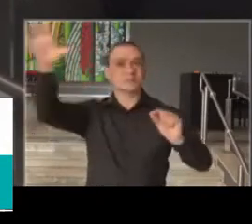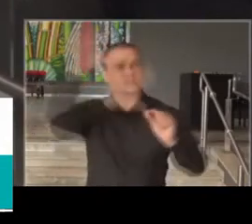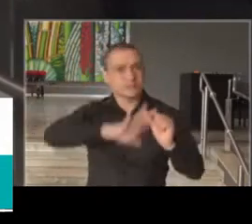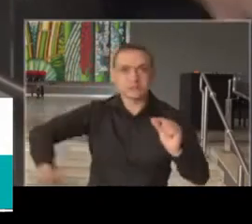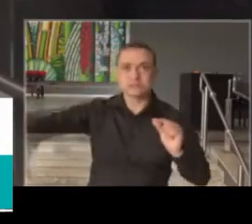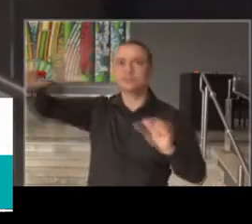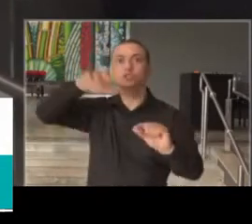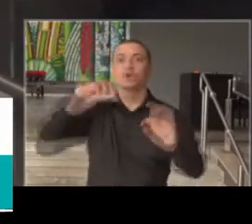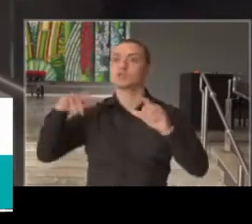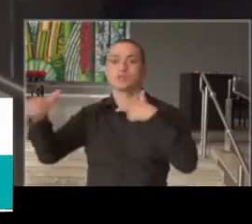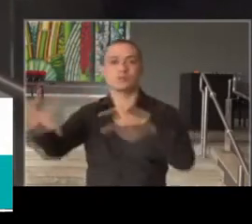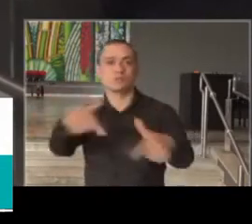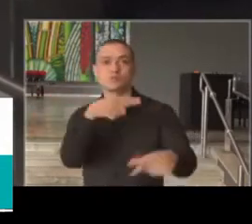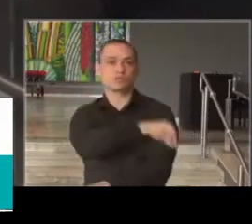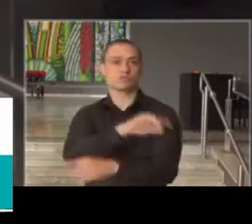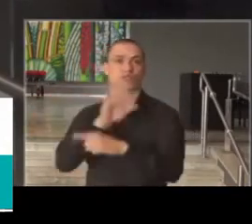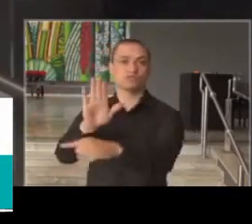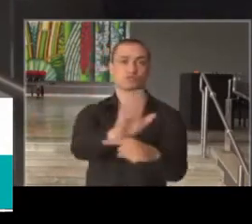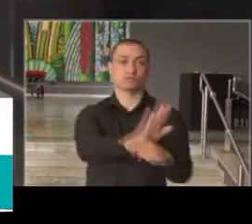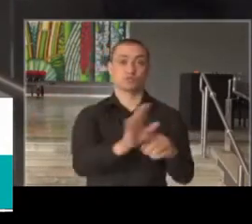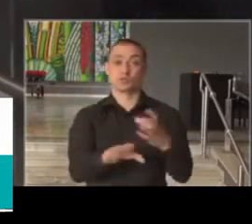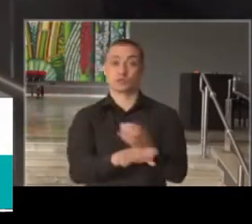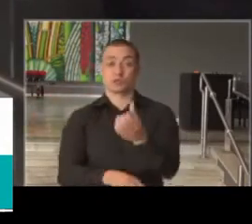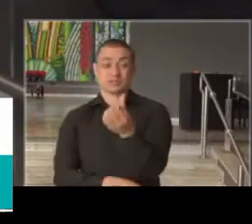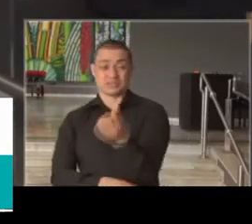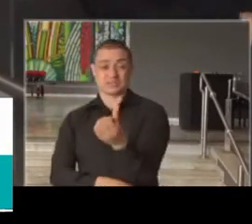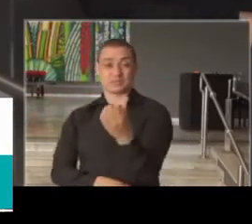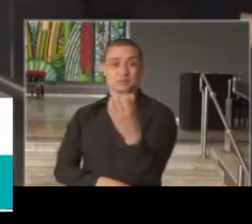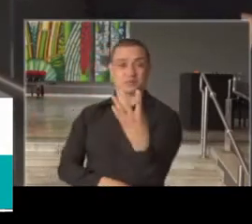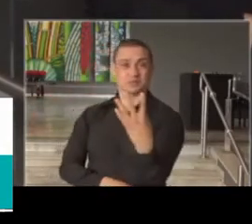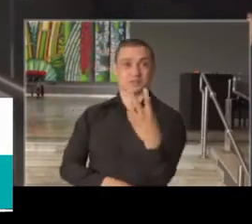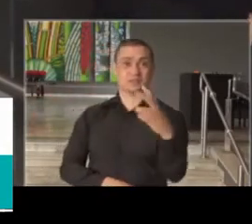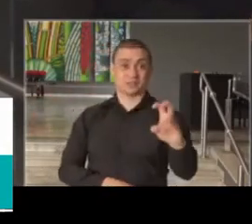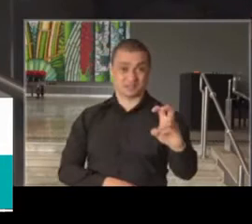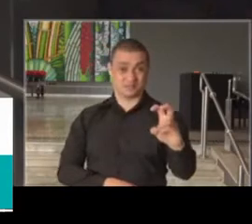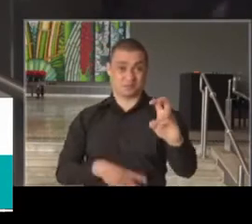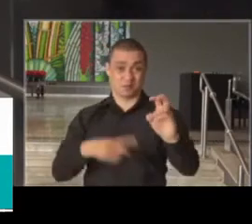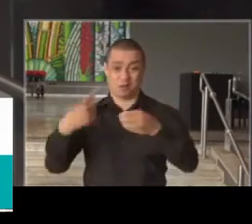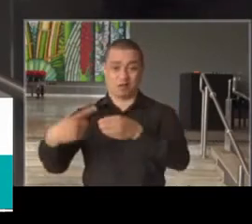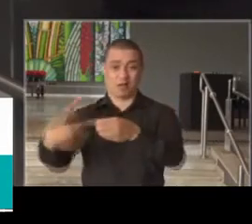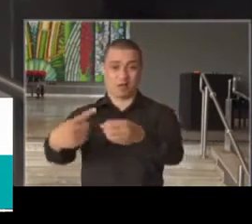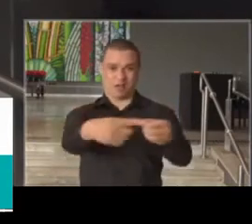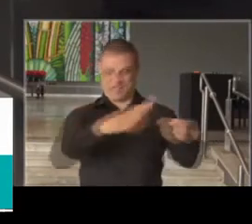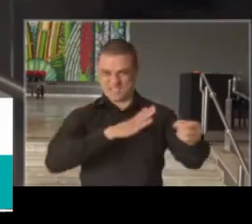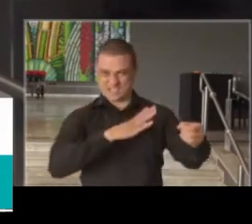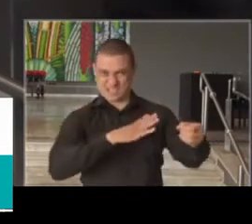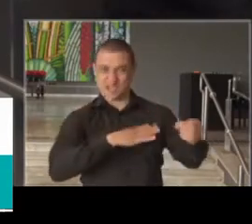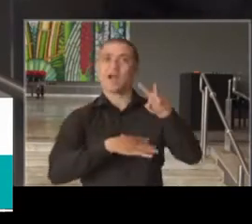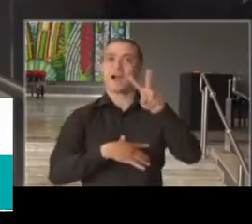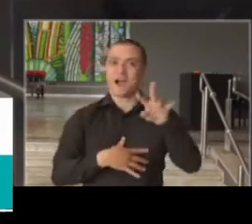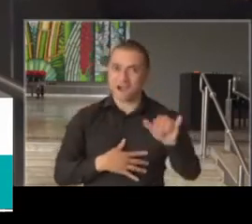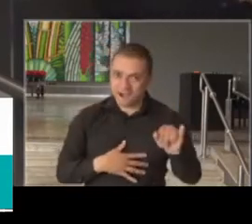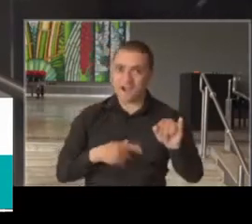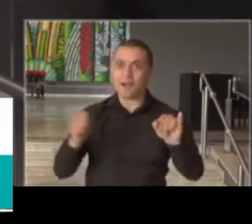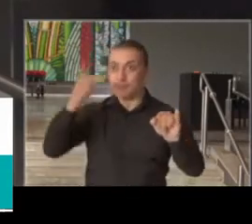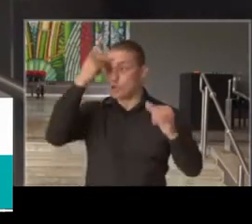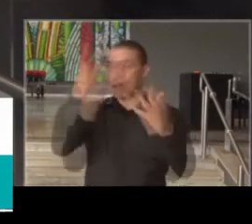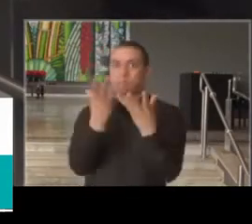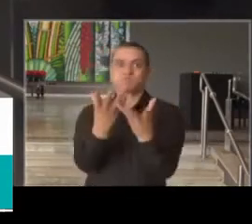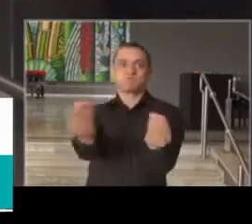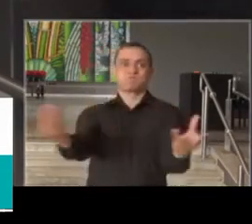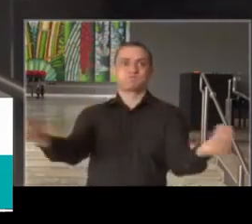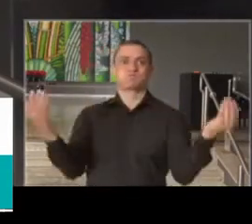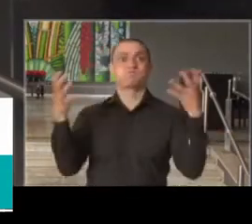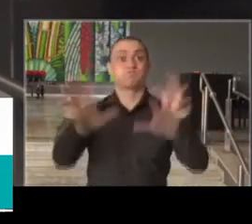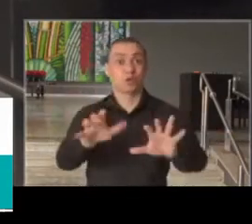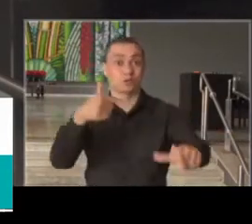Estado de São Paulo. Então, são 645 municípios e com este exército trabalhando a fim de que